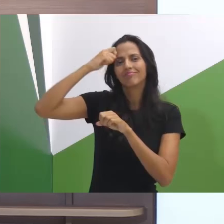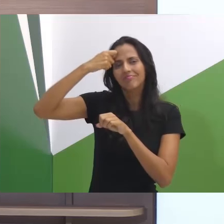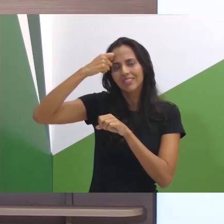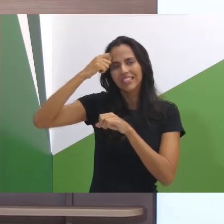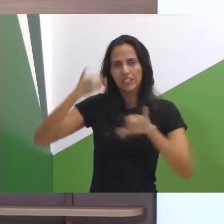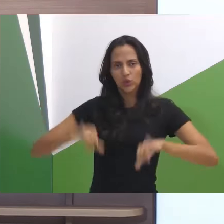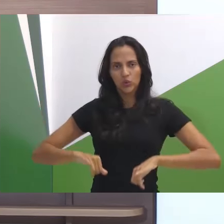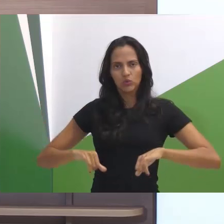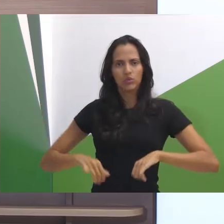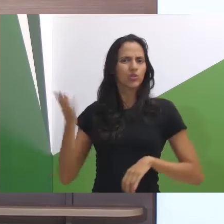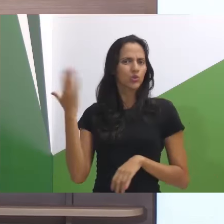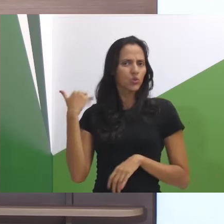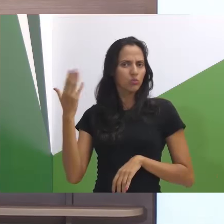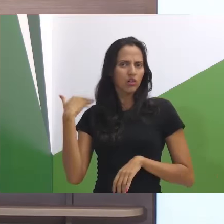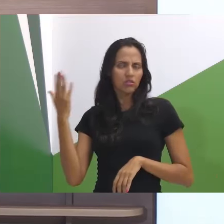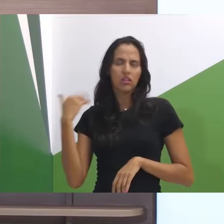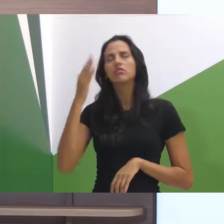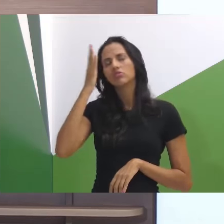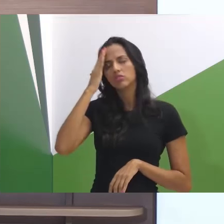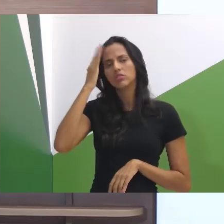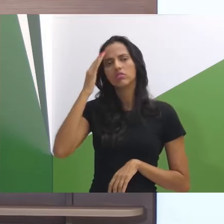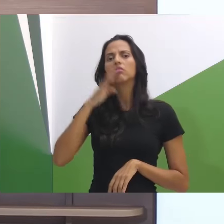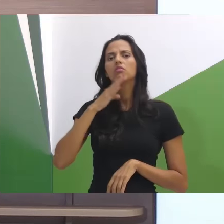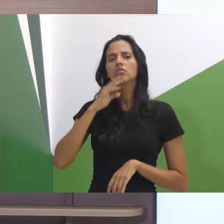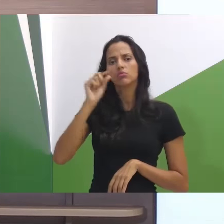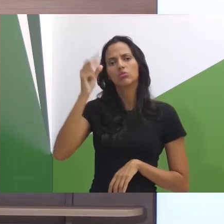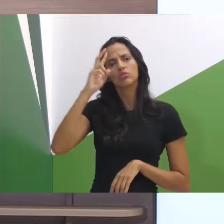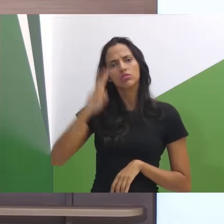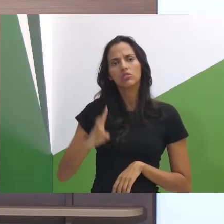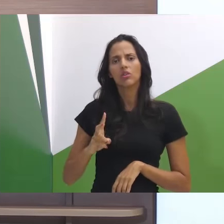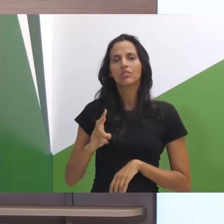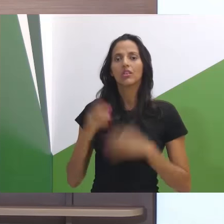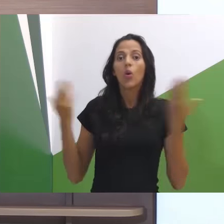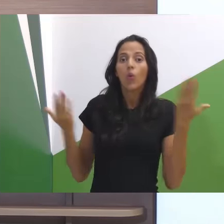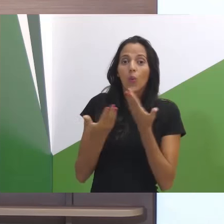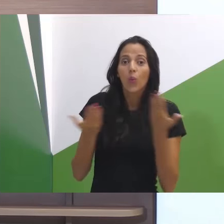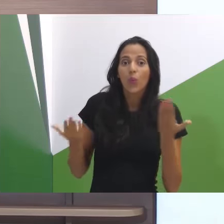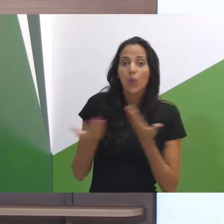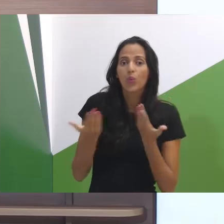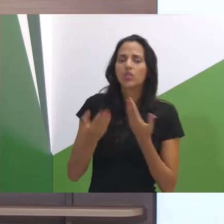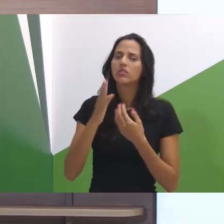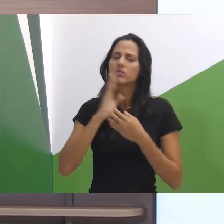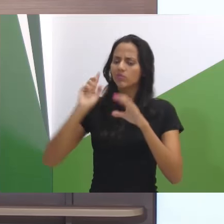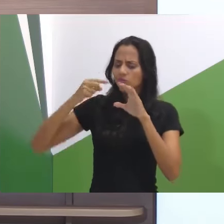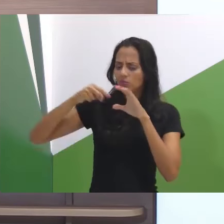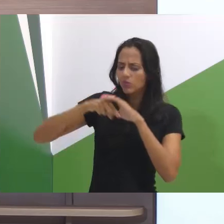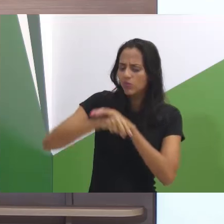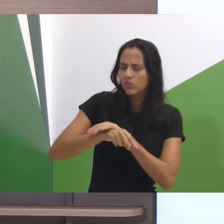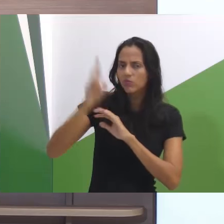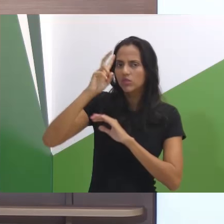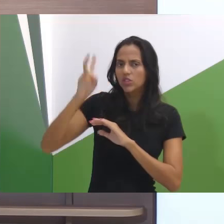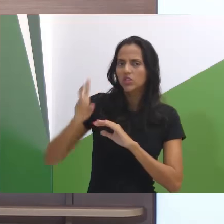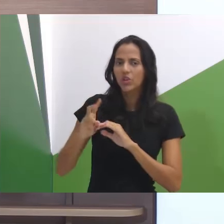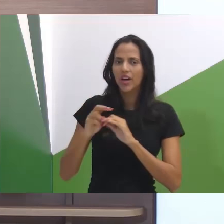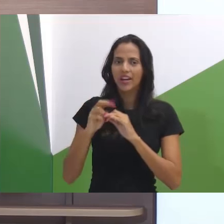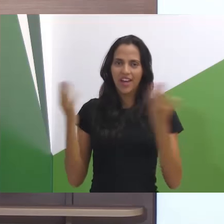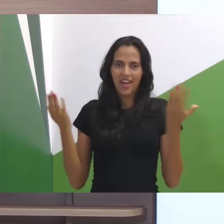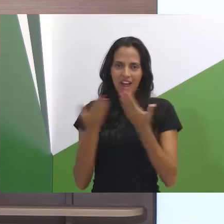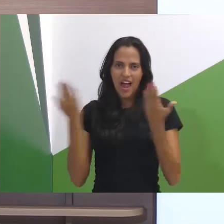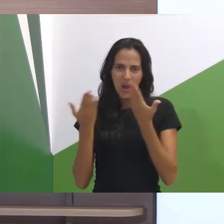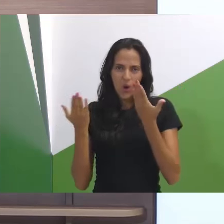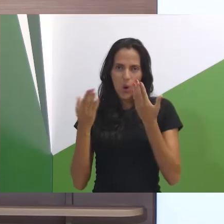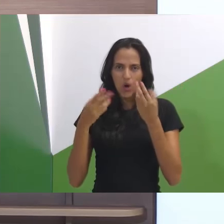da história Porém negativa E nós vamos então viajar um pouco Nesse período Então liga a tua máquina do tempo